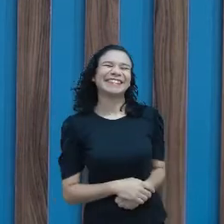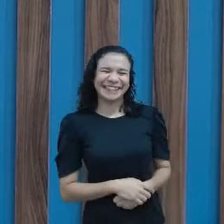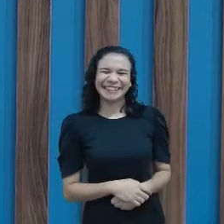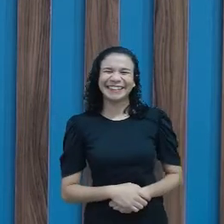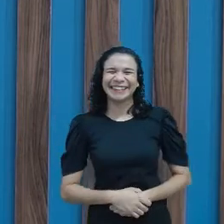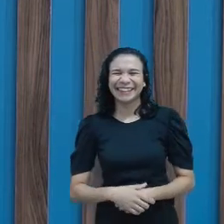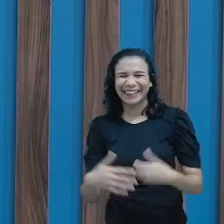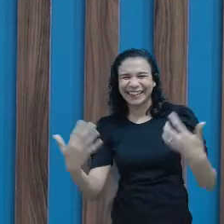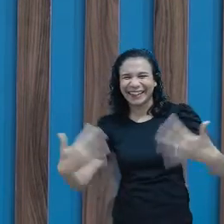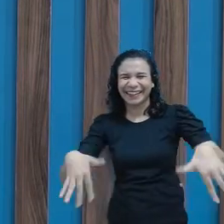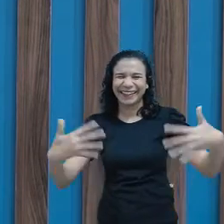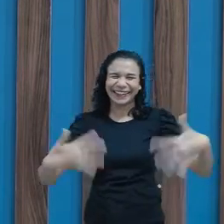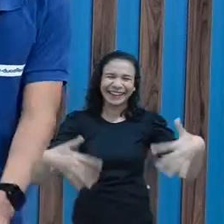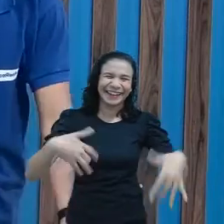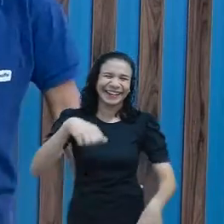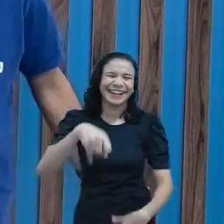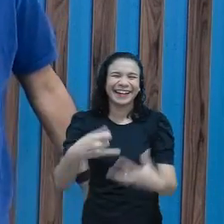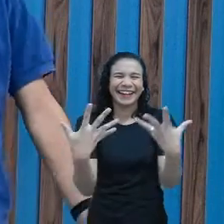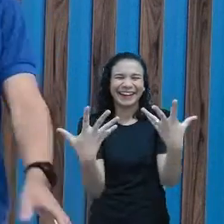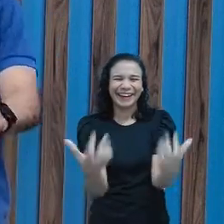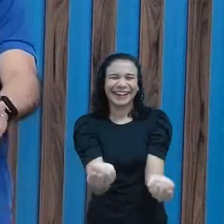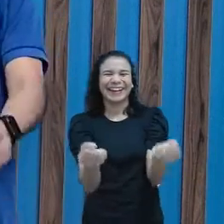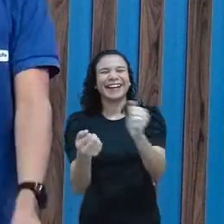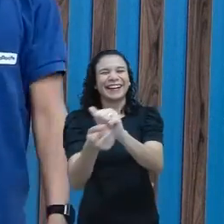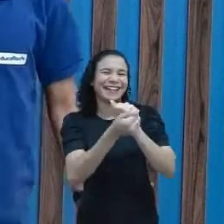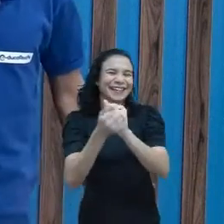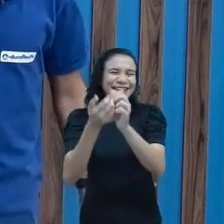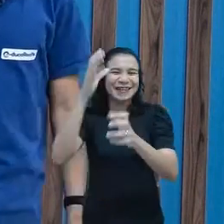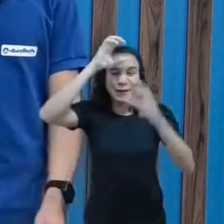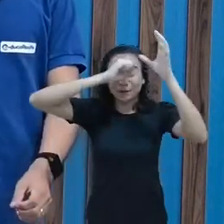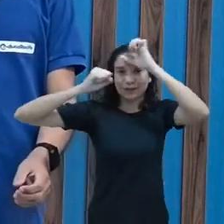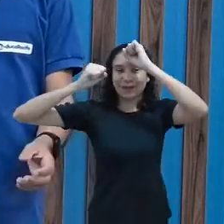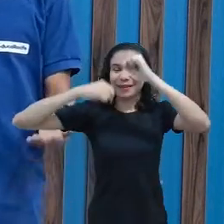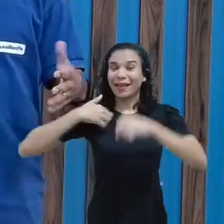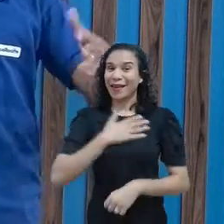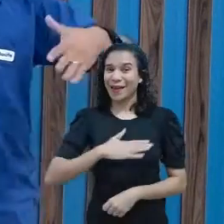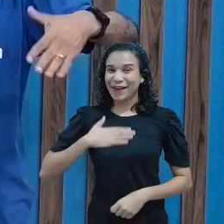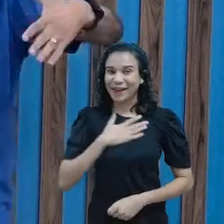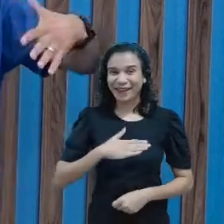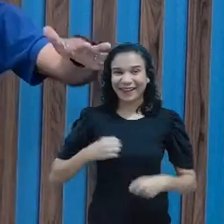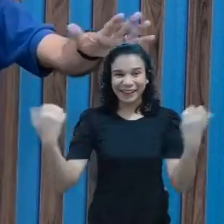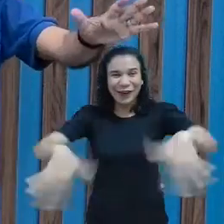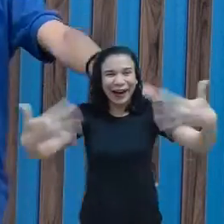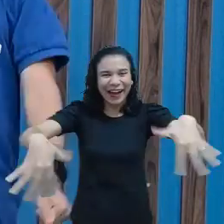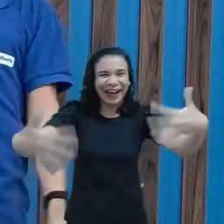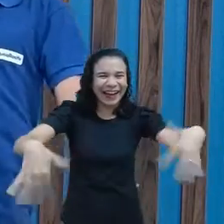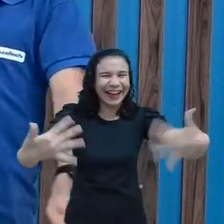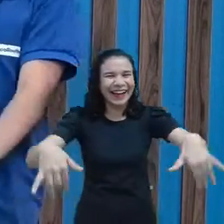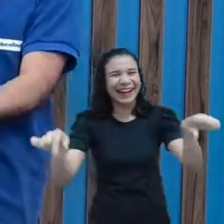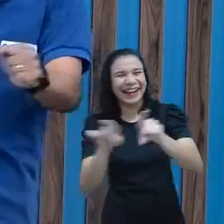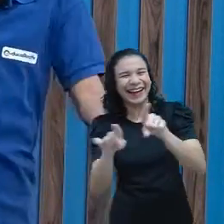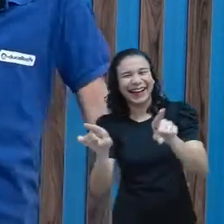Matemática! Galera, vamos embora! Eu gosto da minha intérprete que ela faz também!